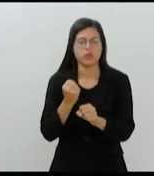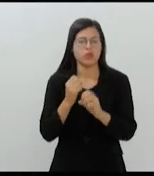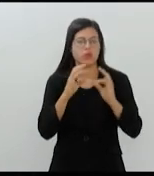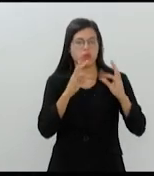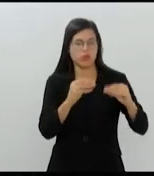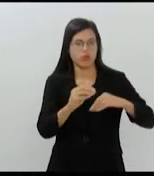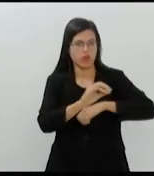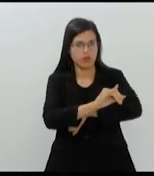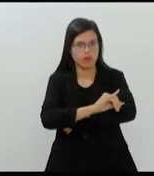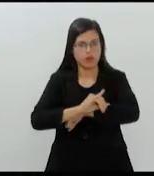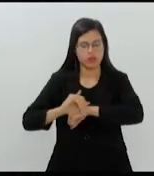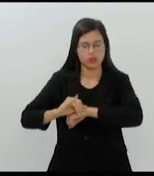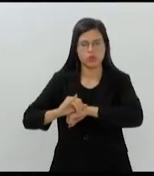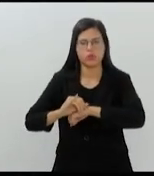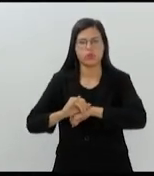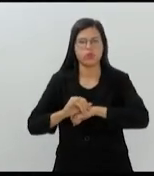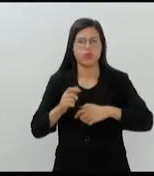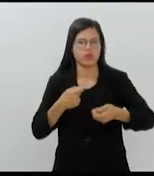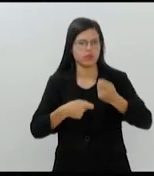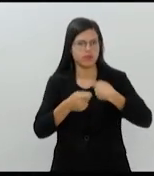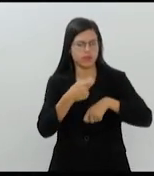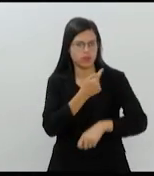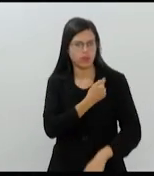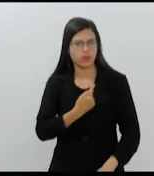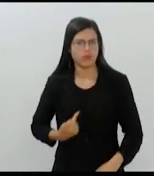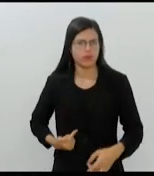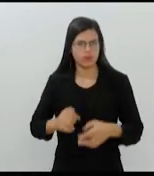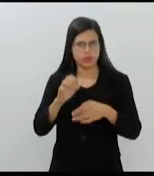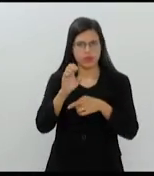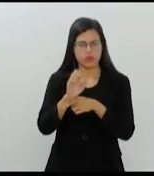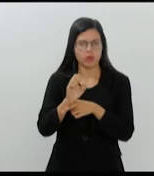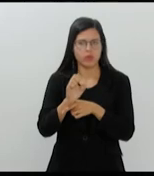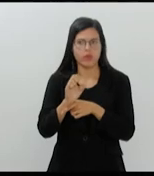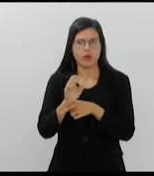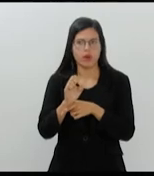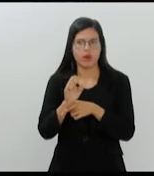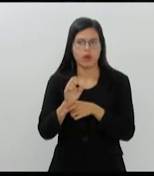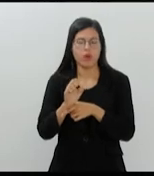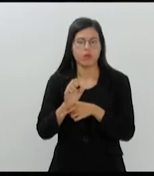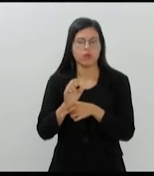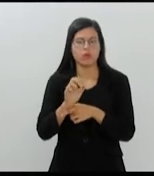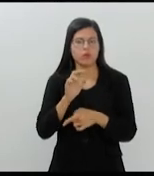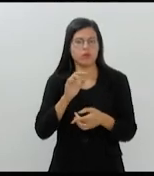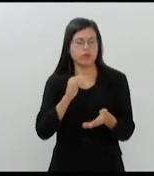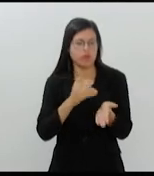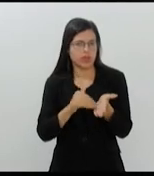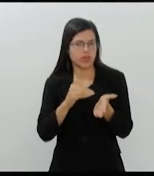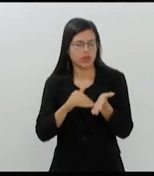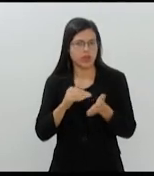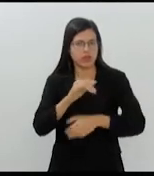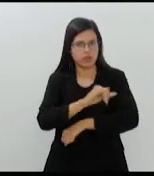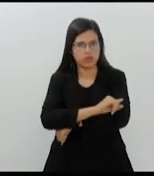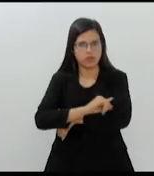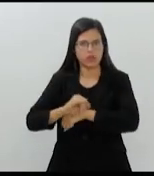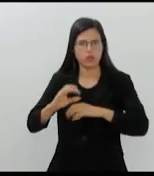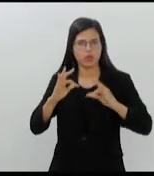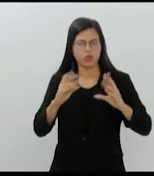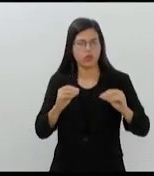estrutura administrativa do governo estadual, não é só na Secretaria de Infra, não, em toda a